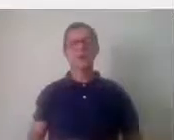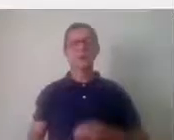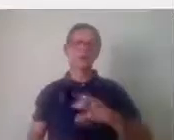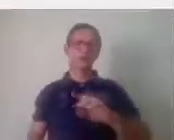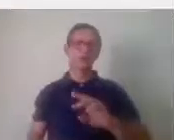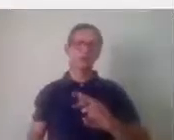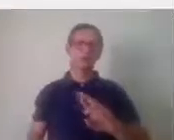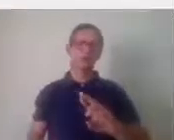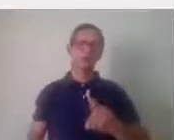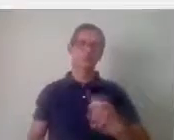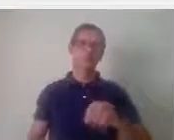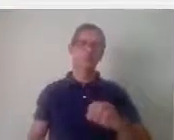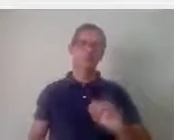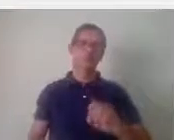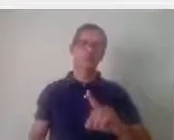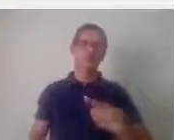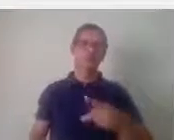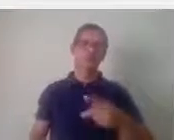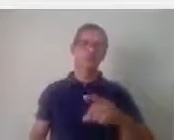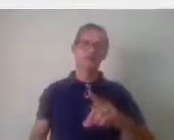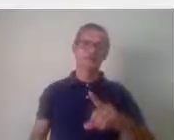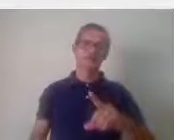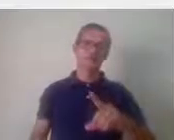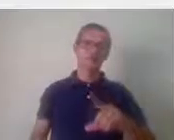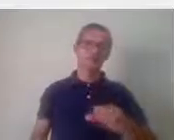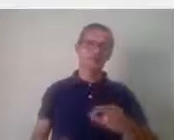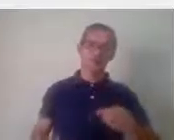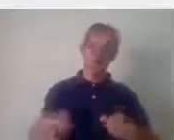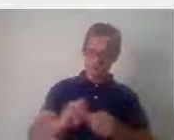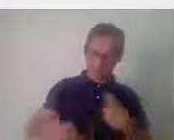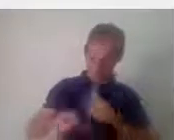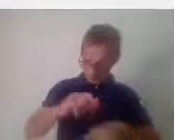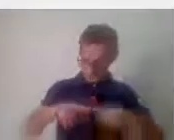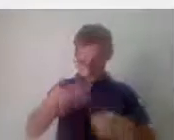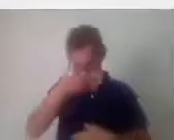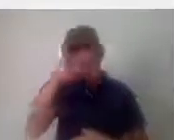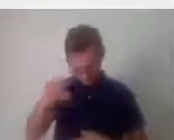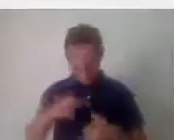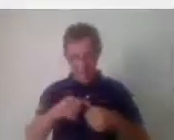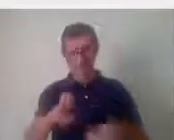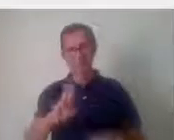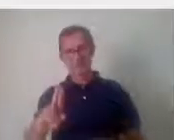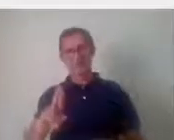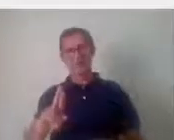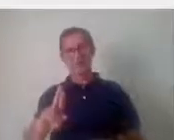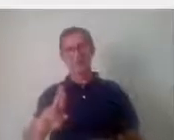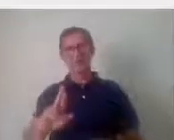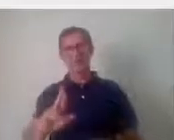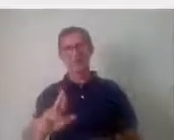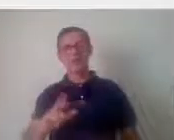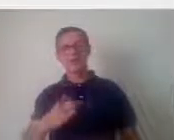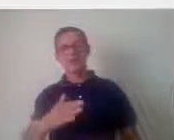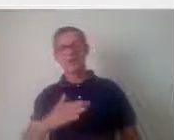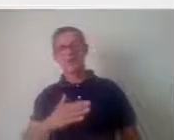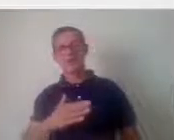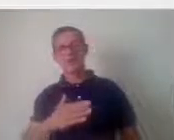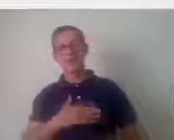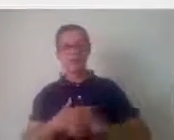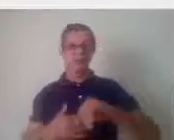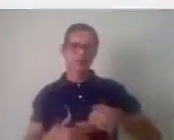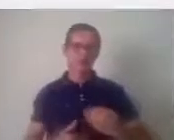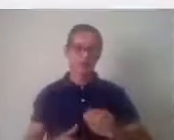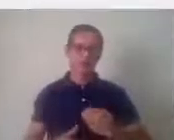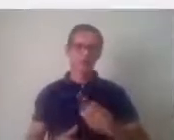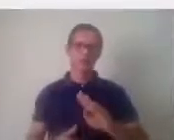coordenadas polares. E aí, quando a gente faz essa transformação, não esquece desse R aqui, que é o meu jacobiano associado à